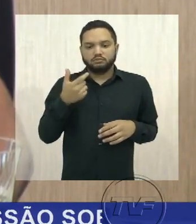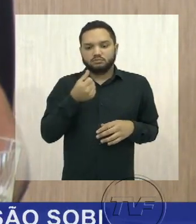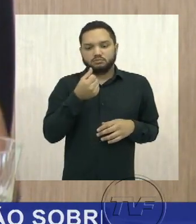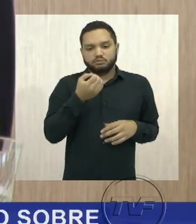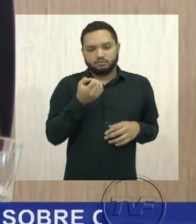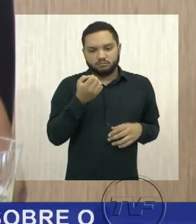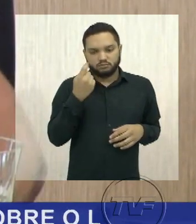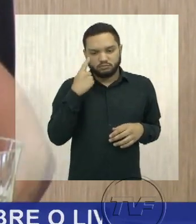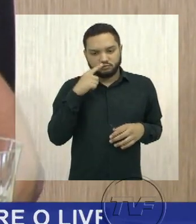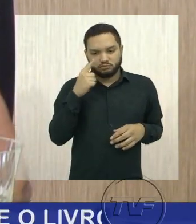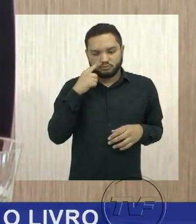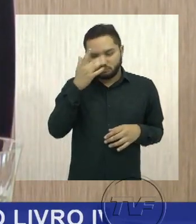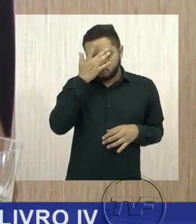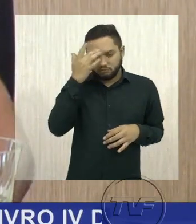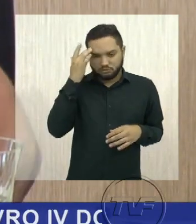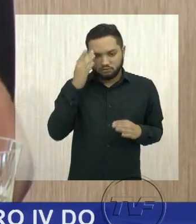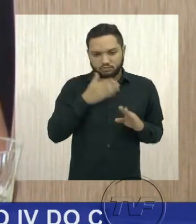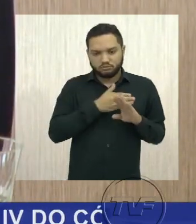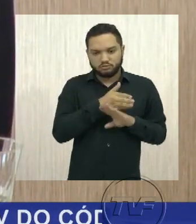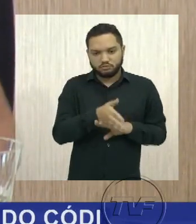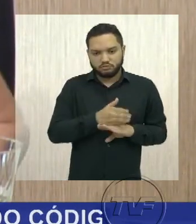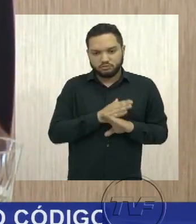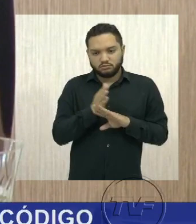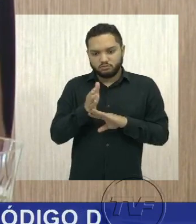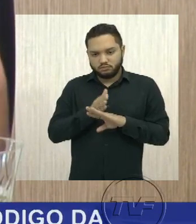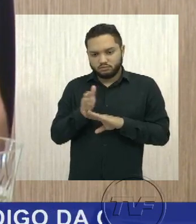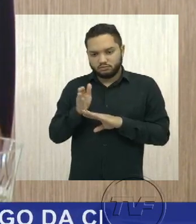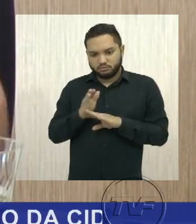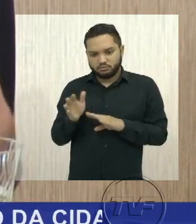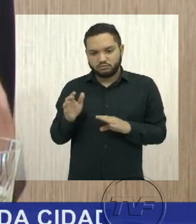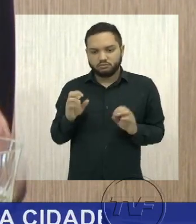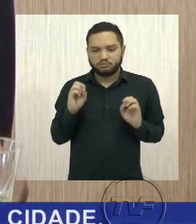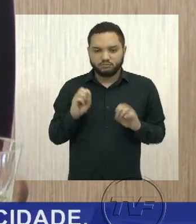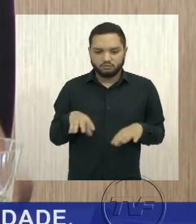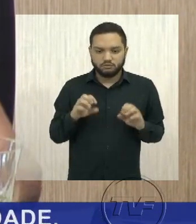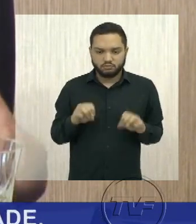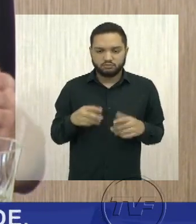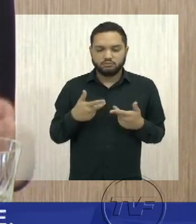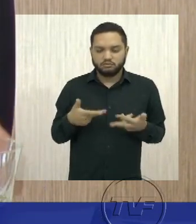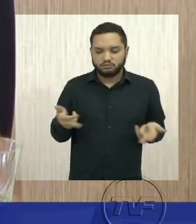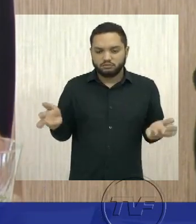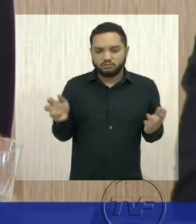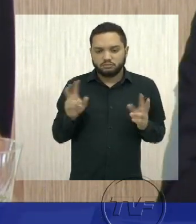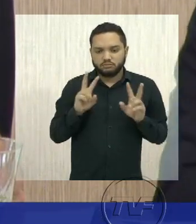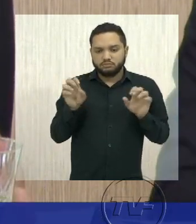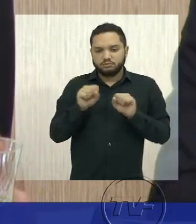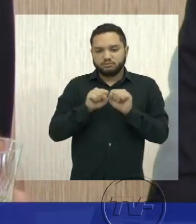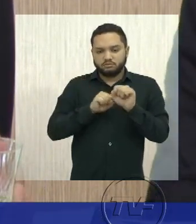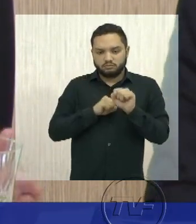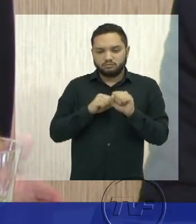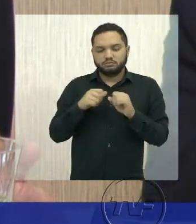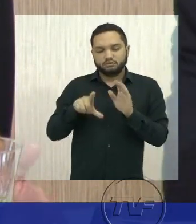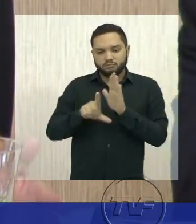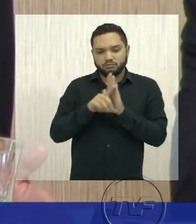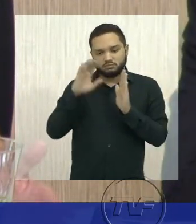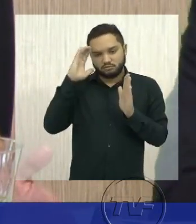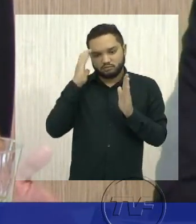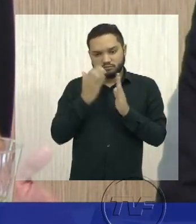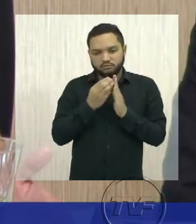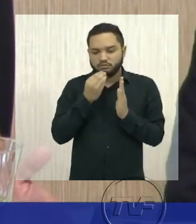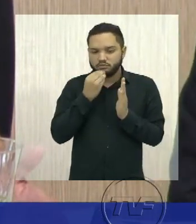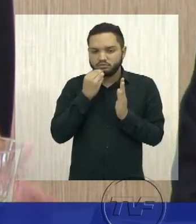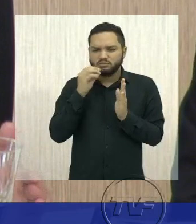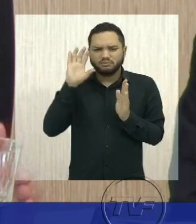60 estagiários para poder integrar, fazer essa integração e fazer cumprir uma lei que já era para estar